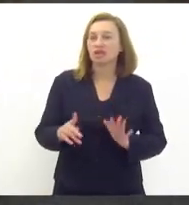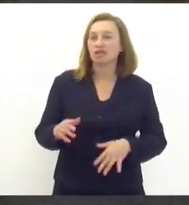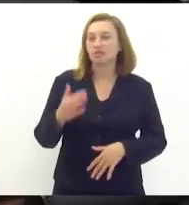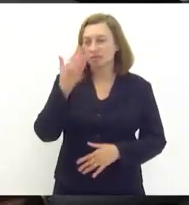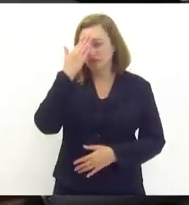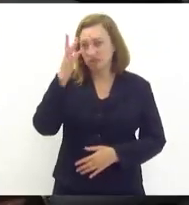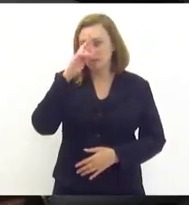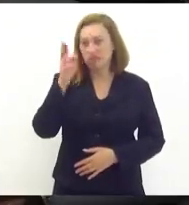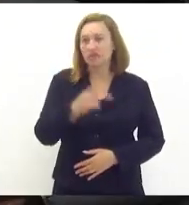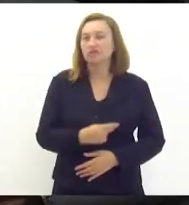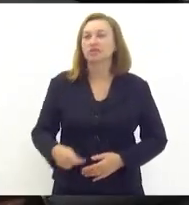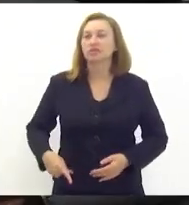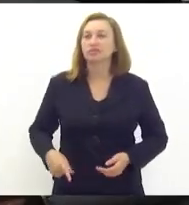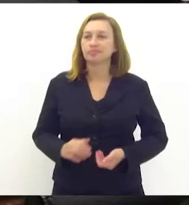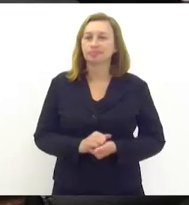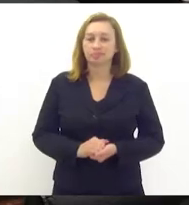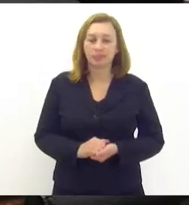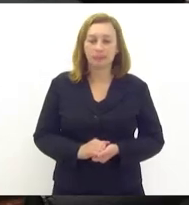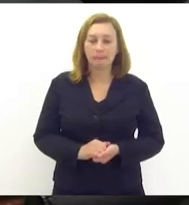presidente